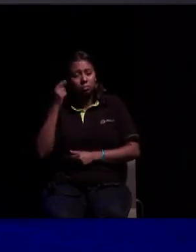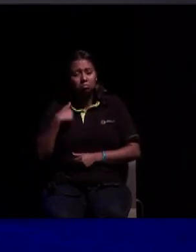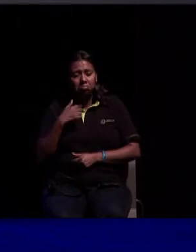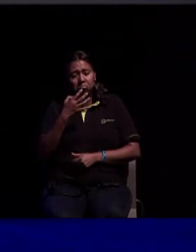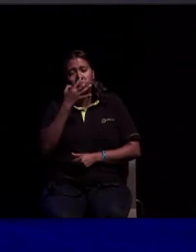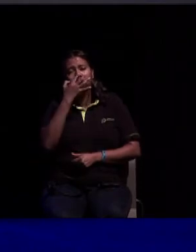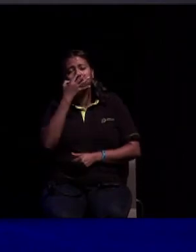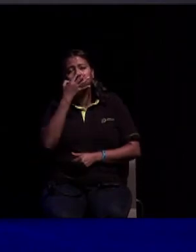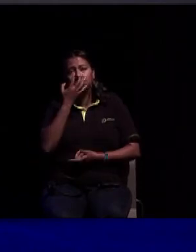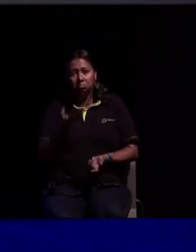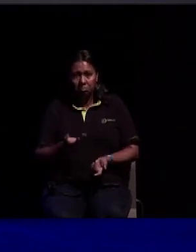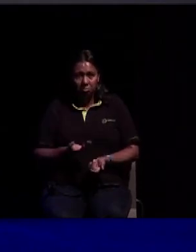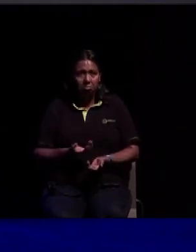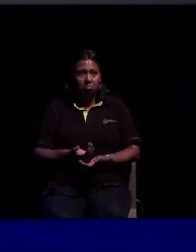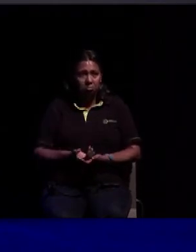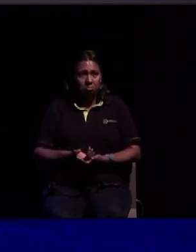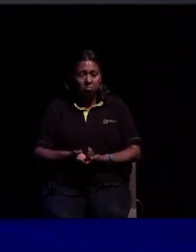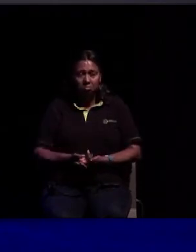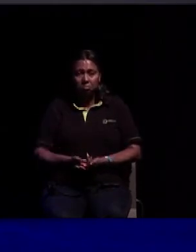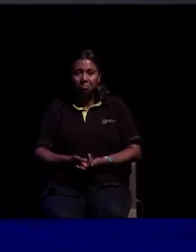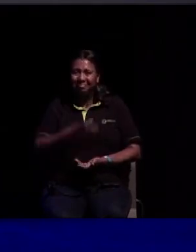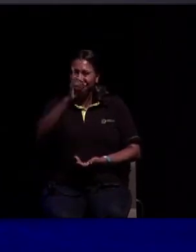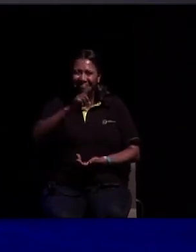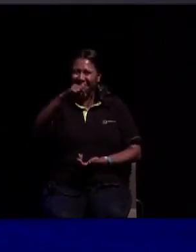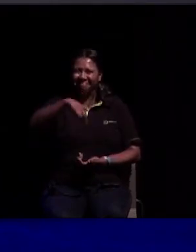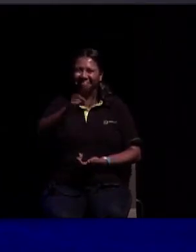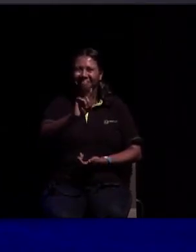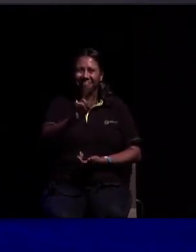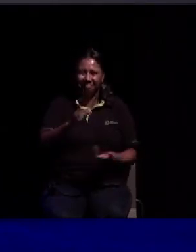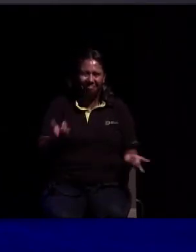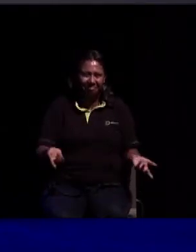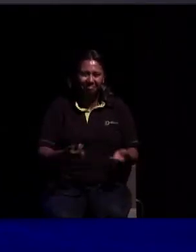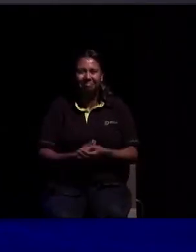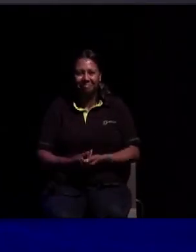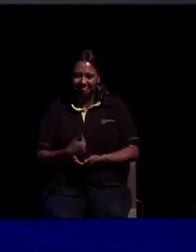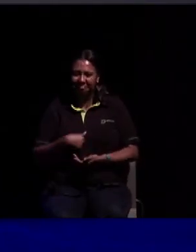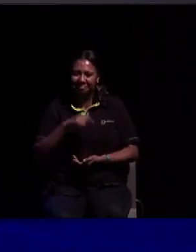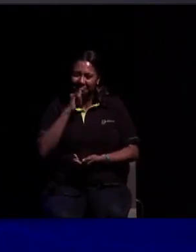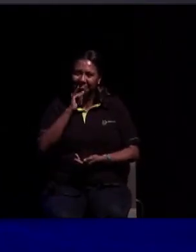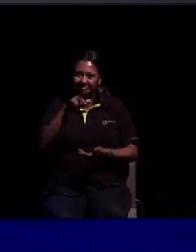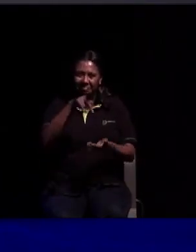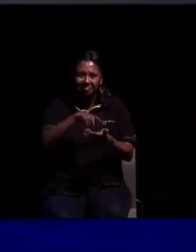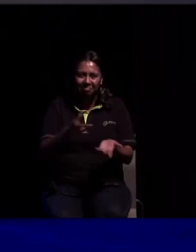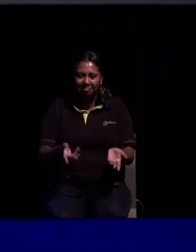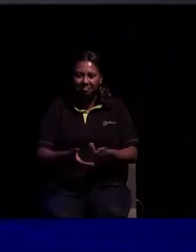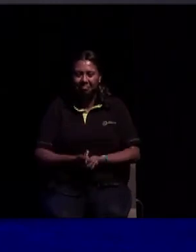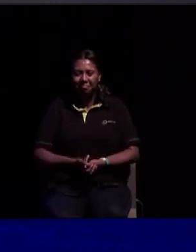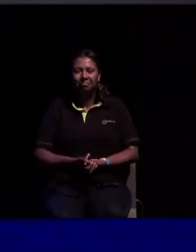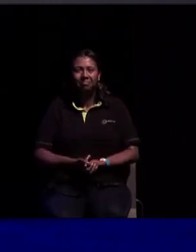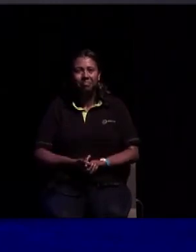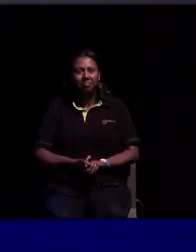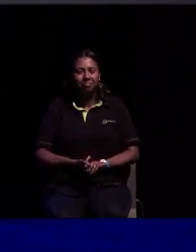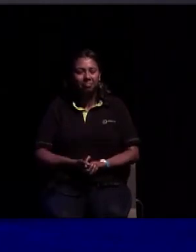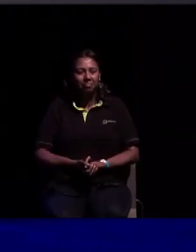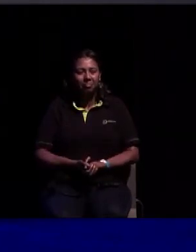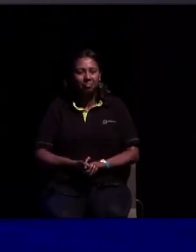os diretores não estão aqui, então eu posso fazer o elogio sem. Né?